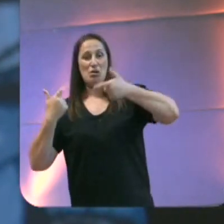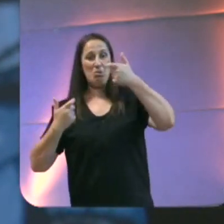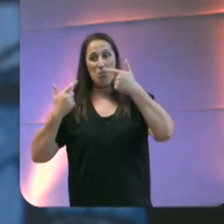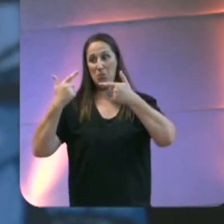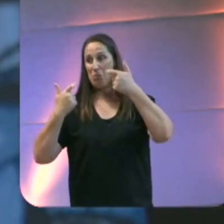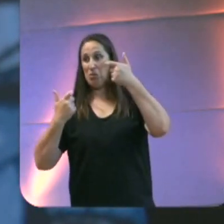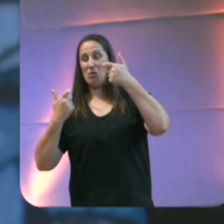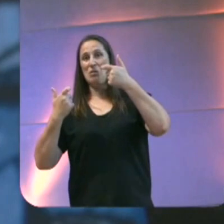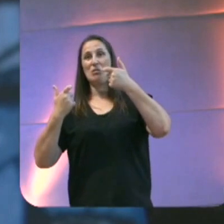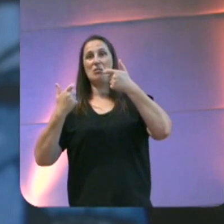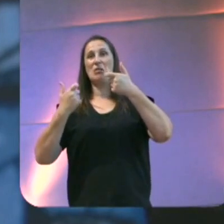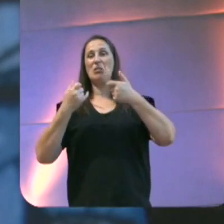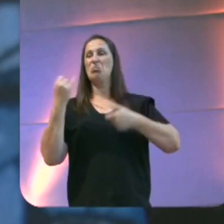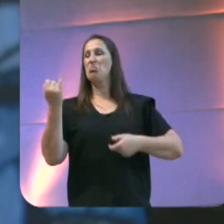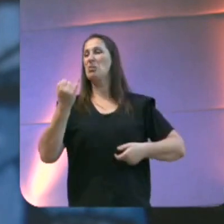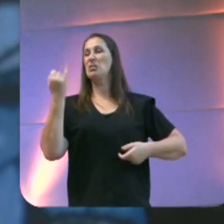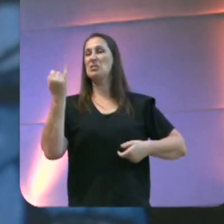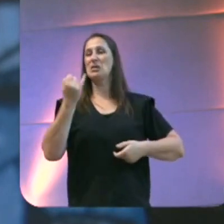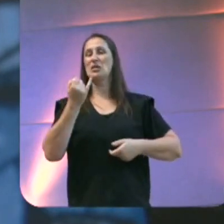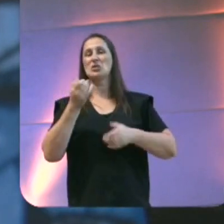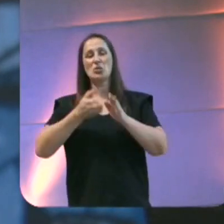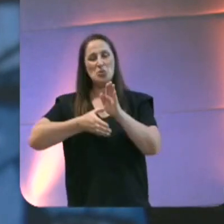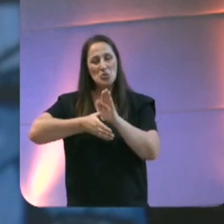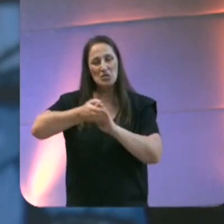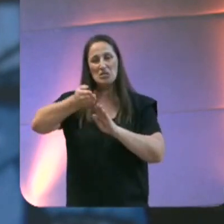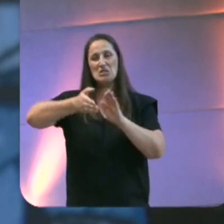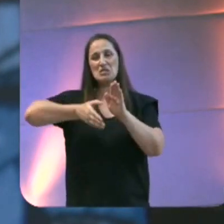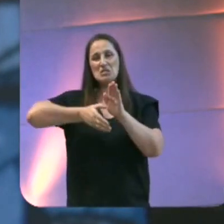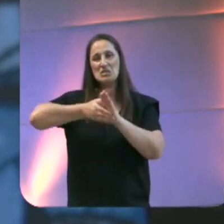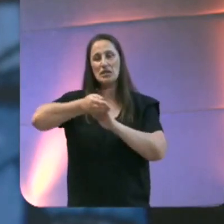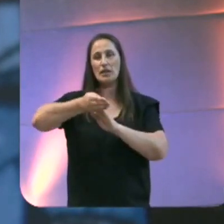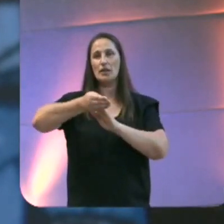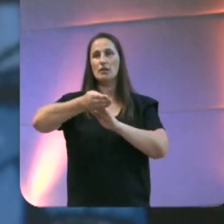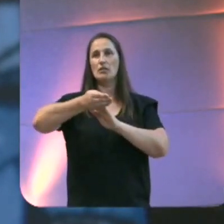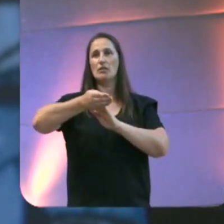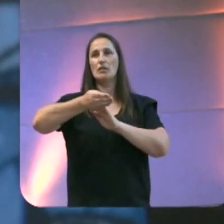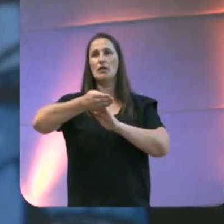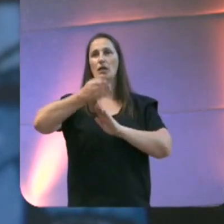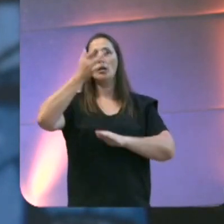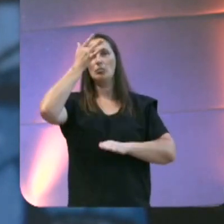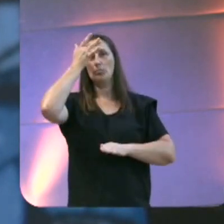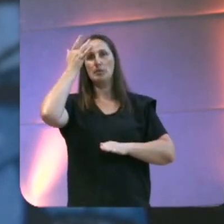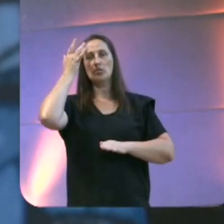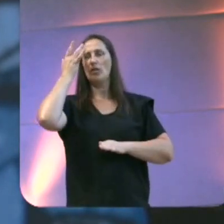os exemplos. O que importa é aquela determinação